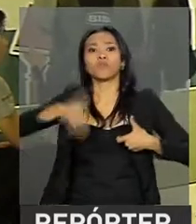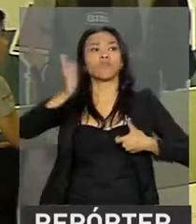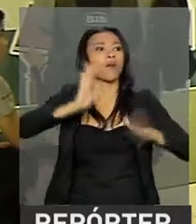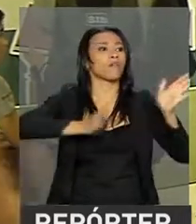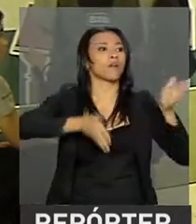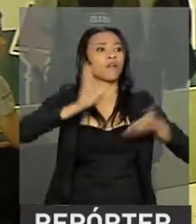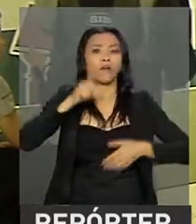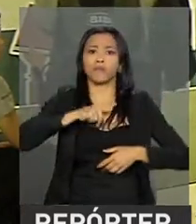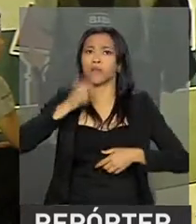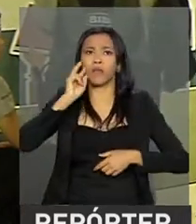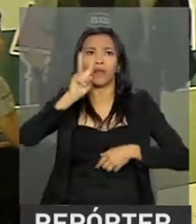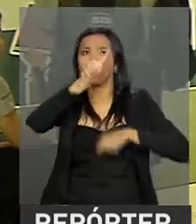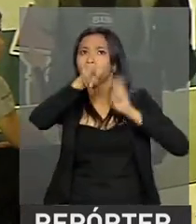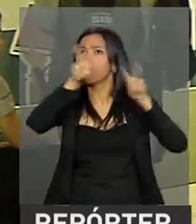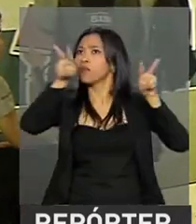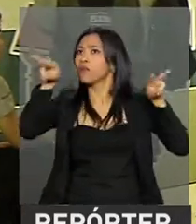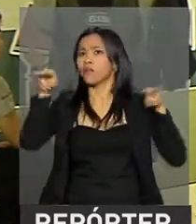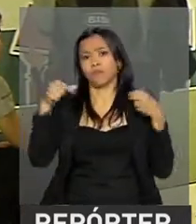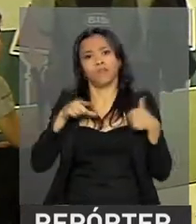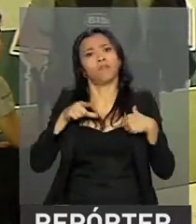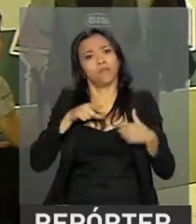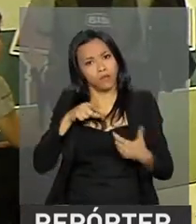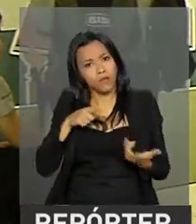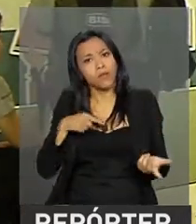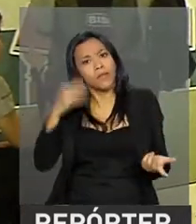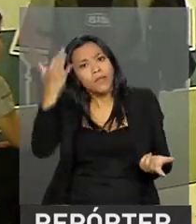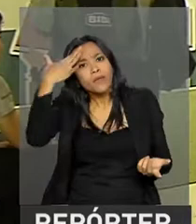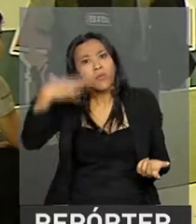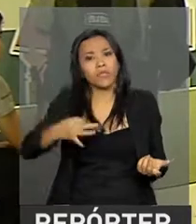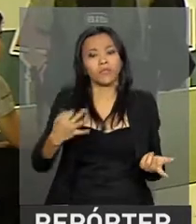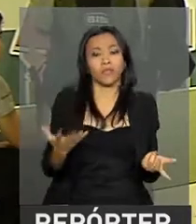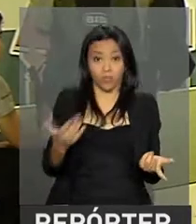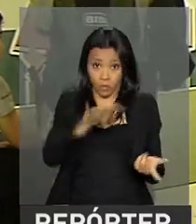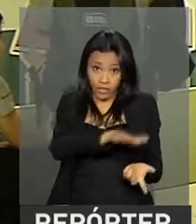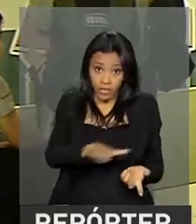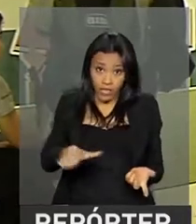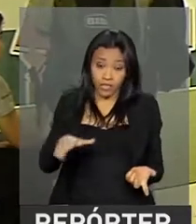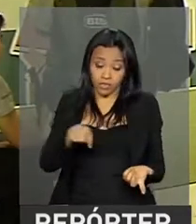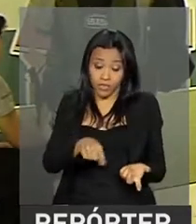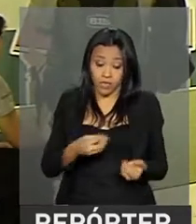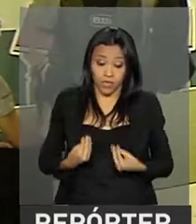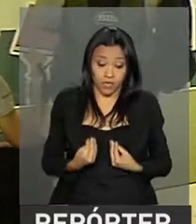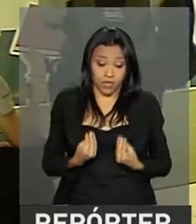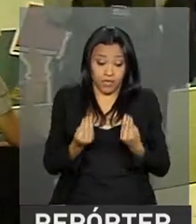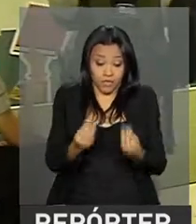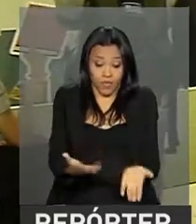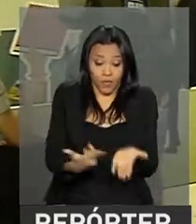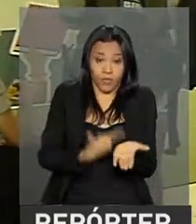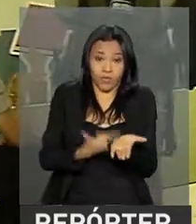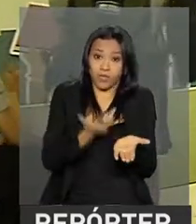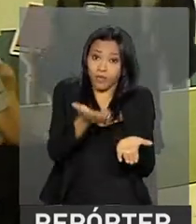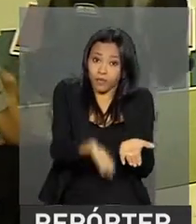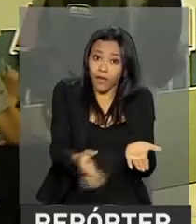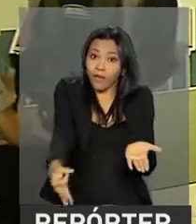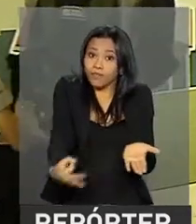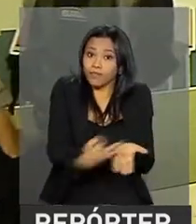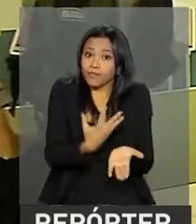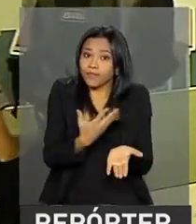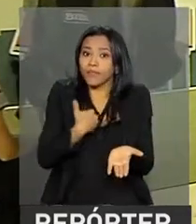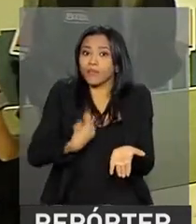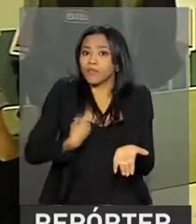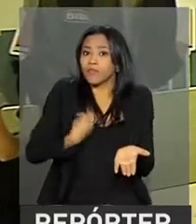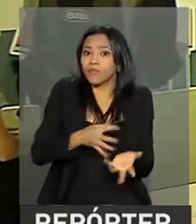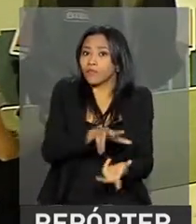olha, você enxerga alguma coisa para ler ou para interpretar. Uma criança que recebe esse livro, ela está apta a viver